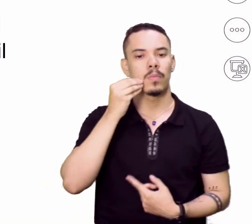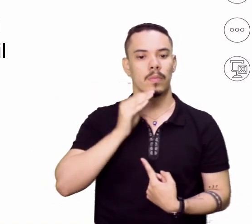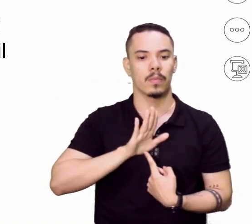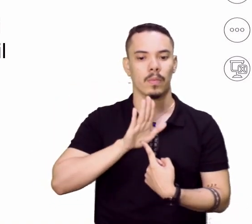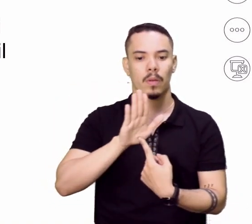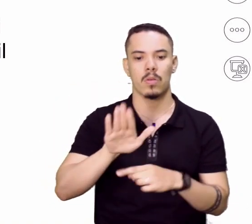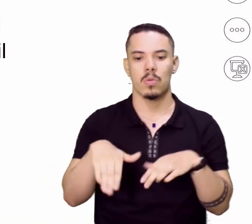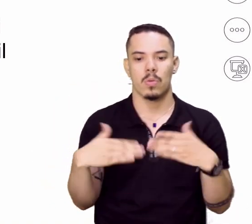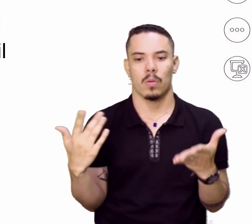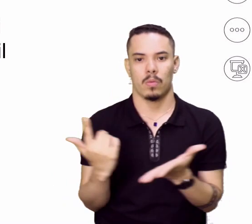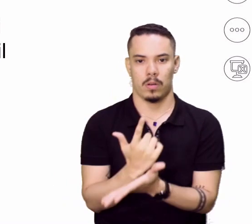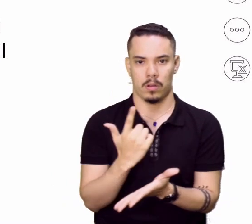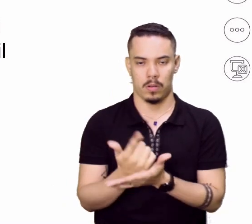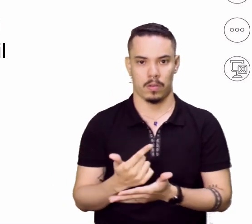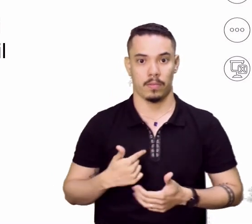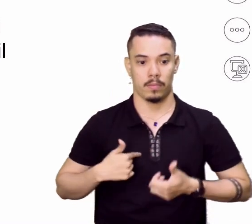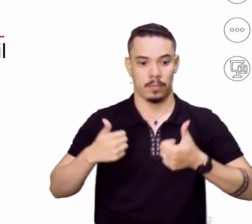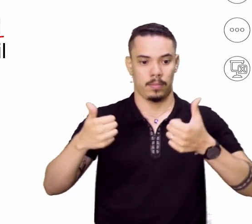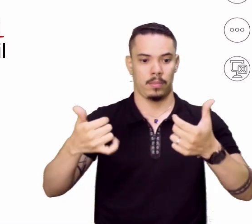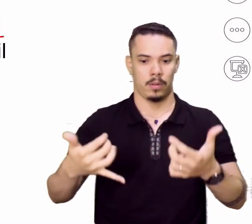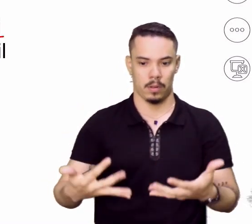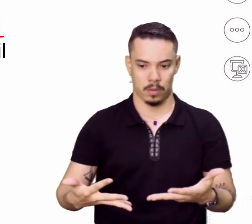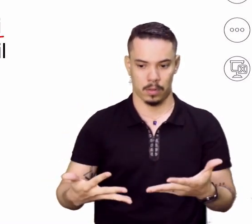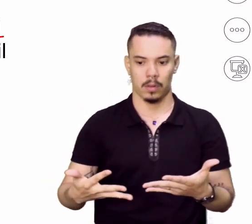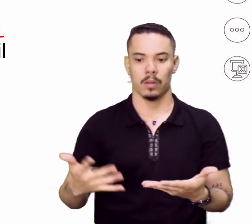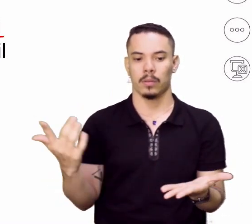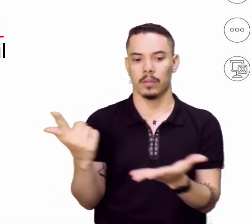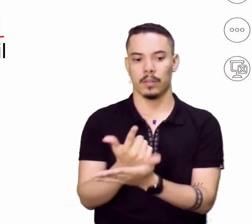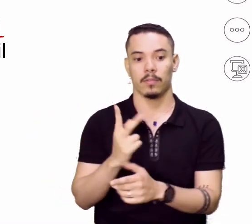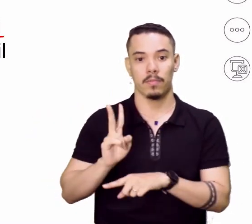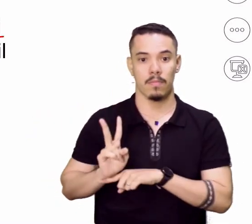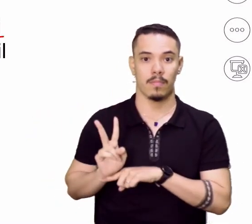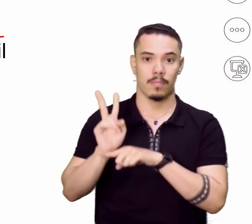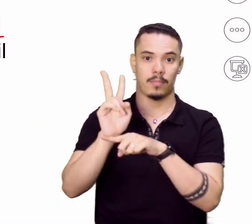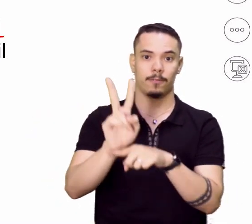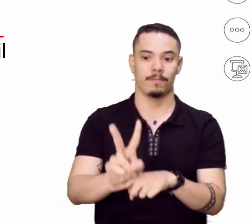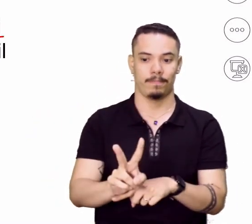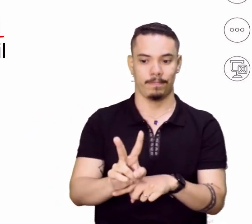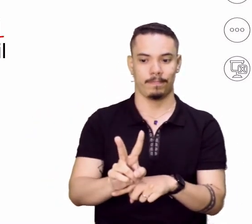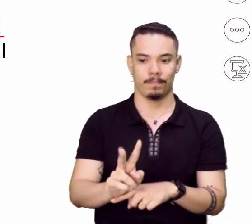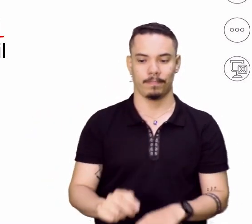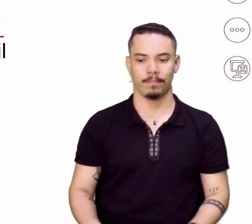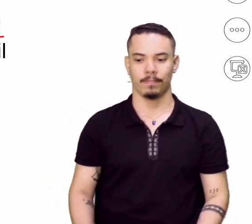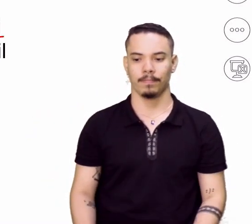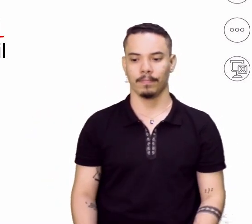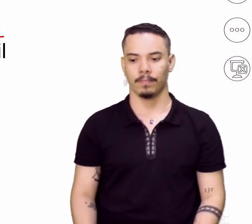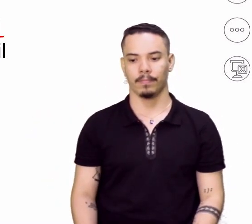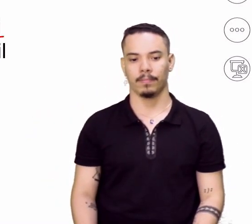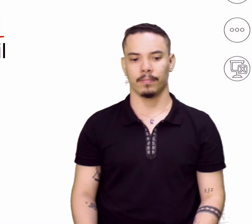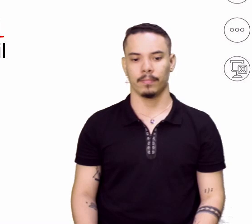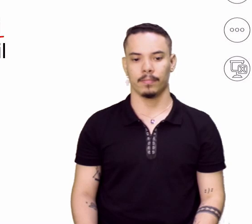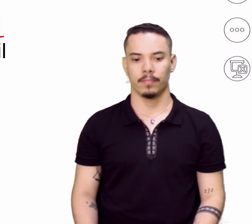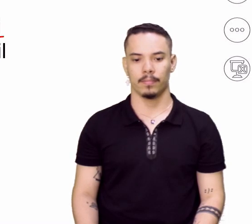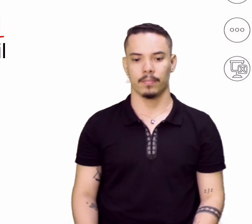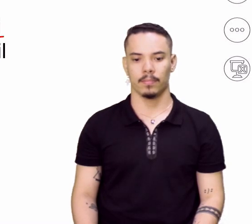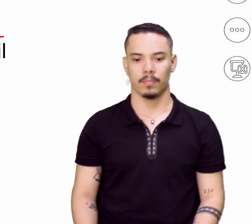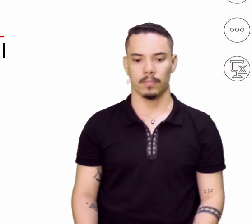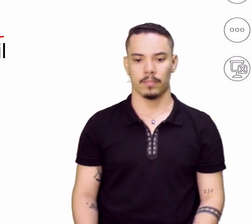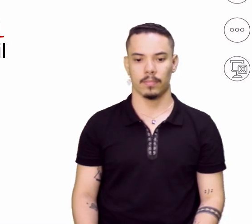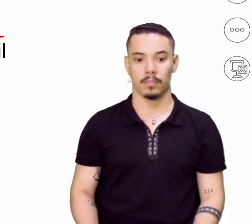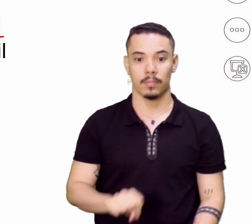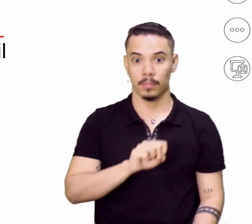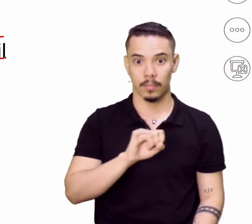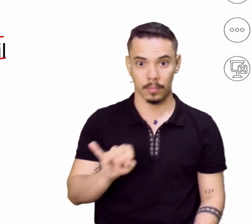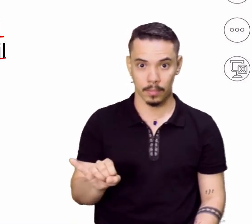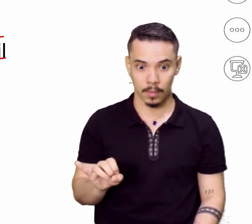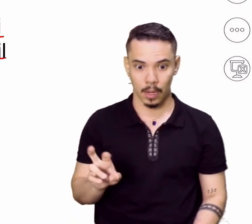qual livro estamos falando. Do livro que foi emprestado. Sem essa relative